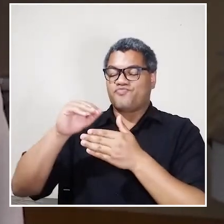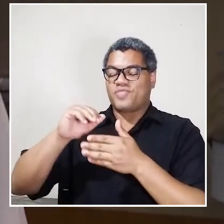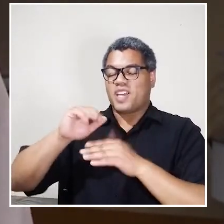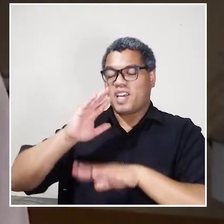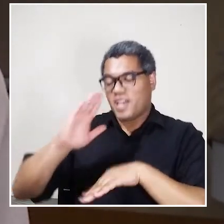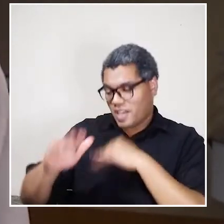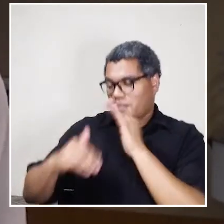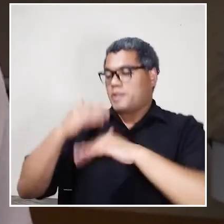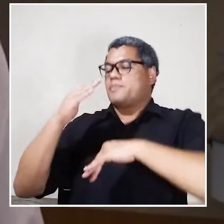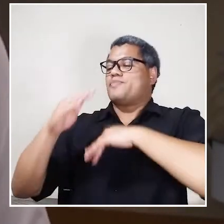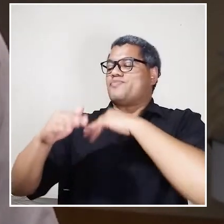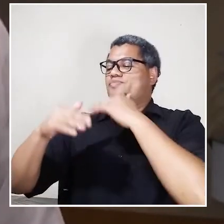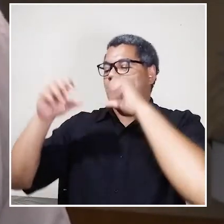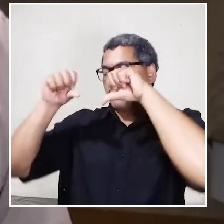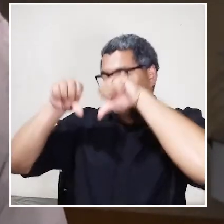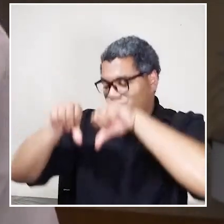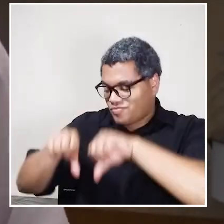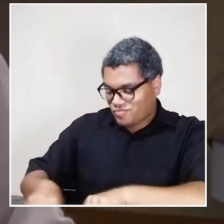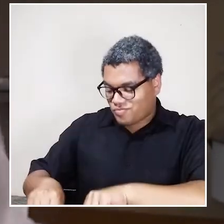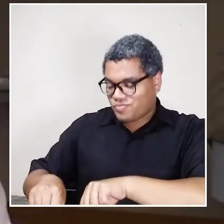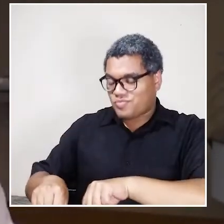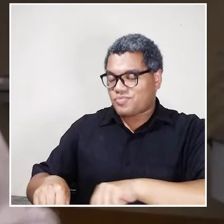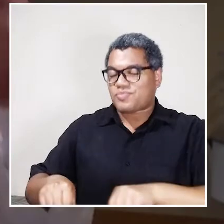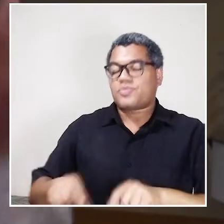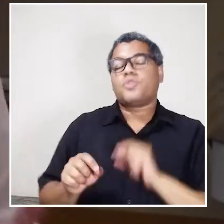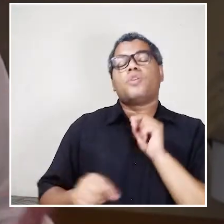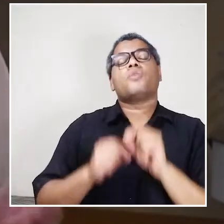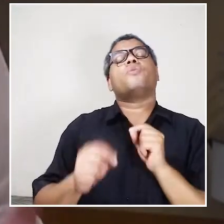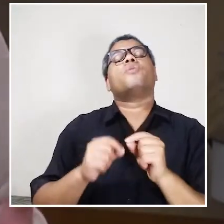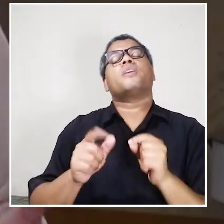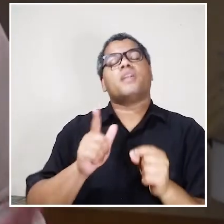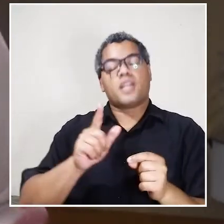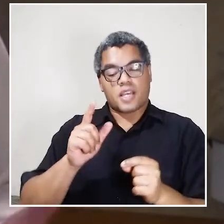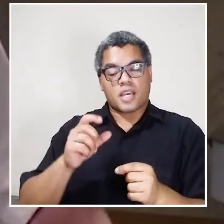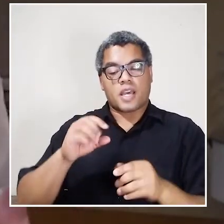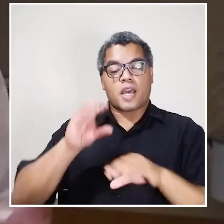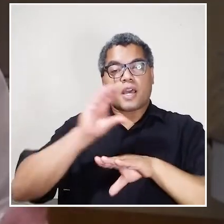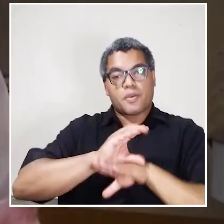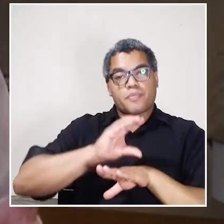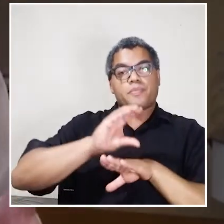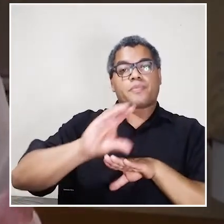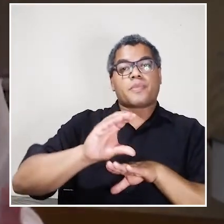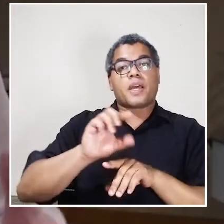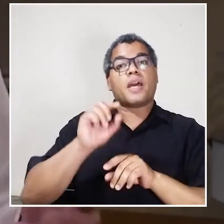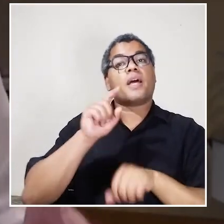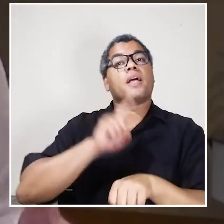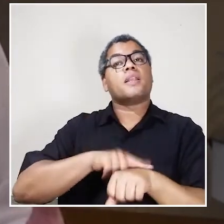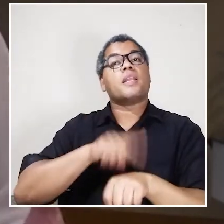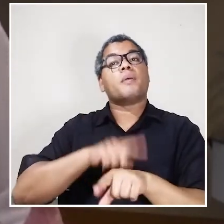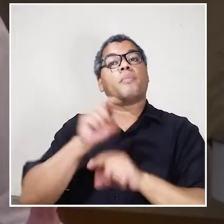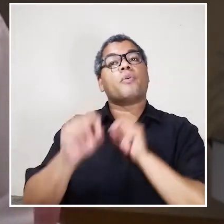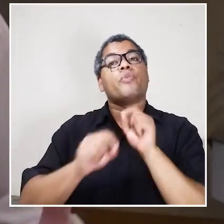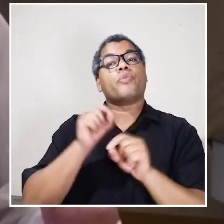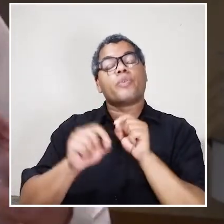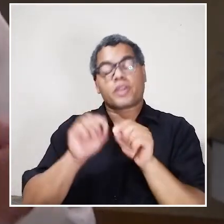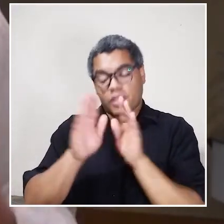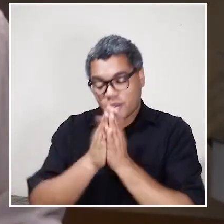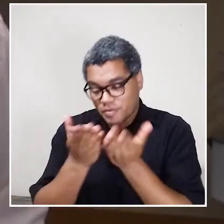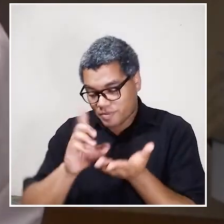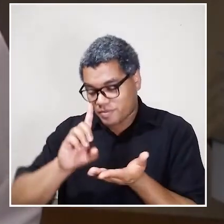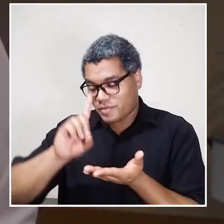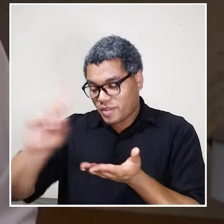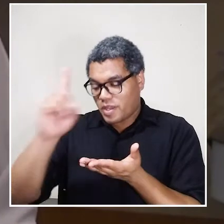isso, a postar aquilo outro, do que gastar tempo lendo a Bíblia, querendo saber o que o Senhor deseja